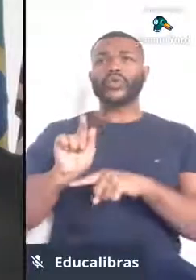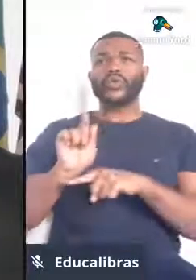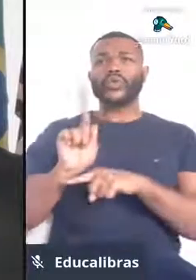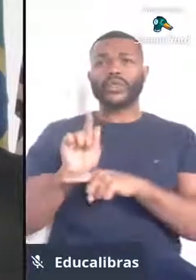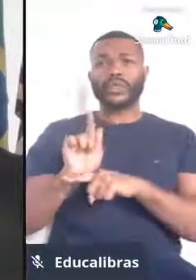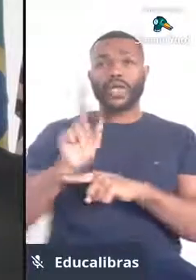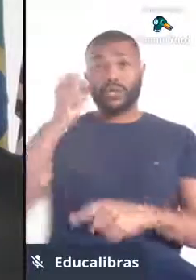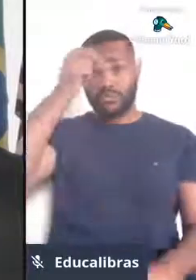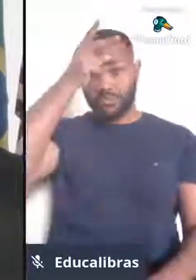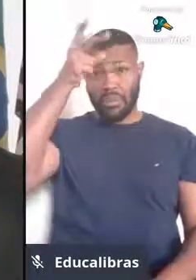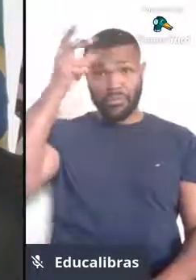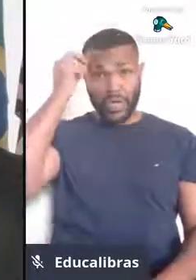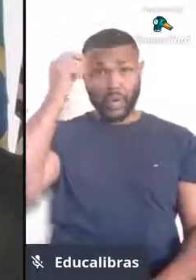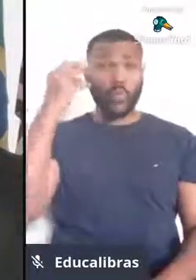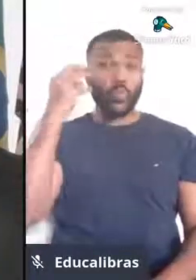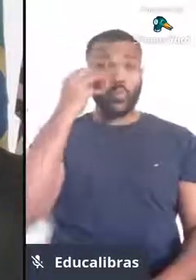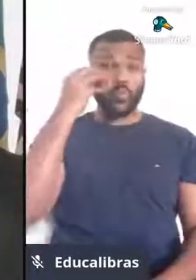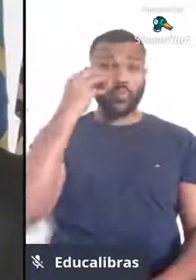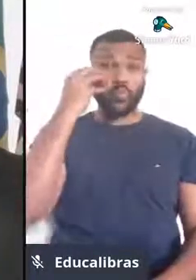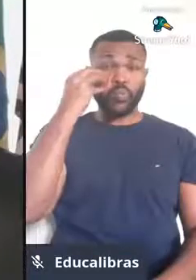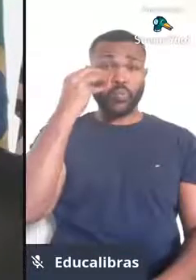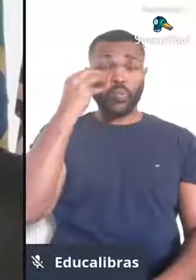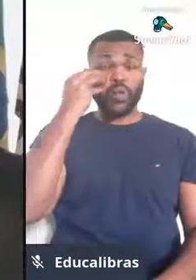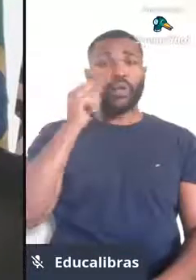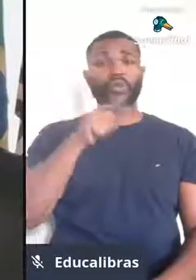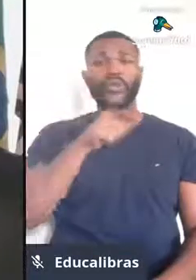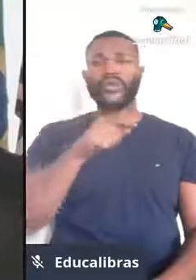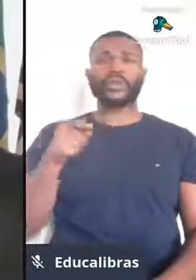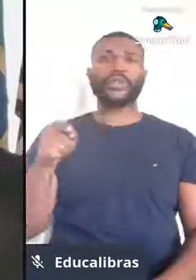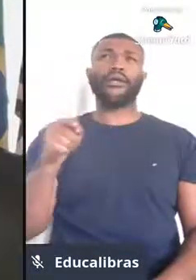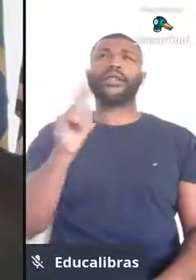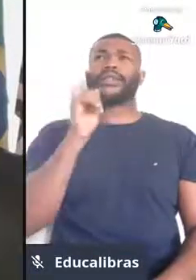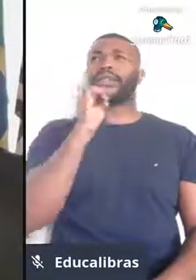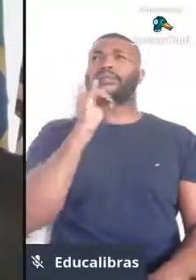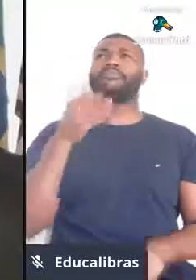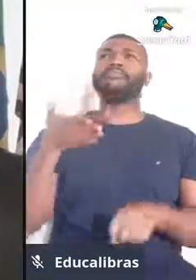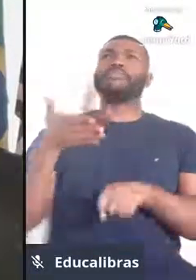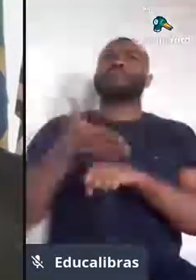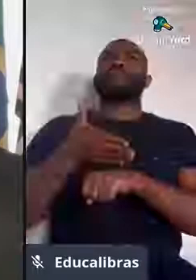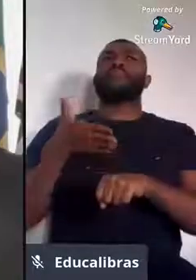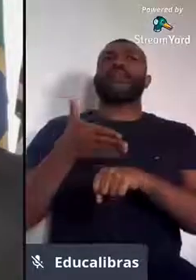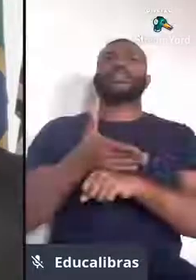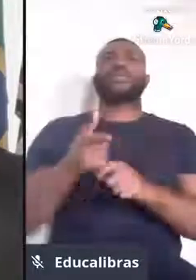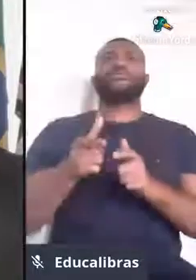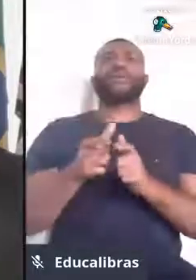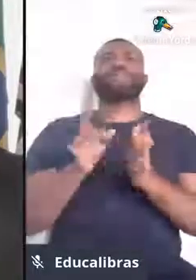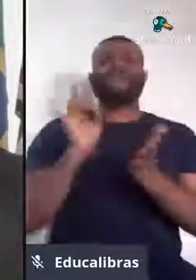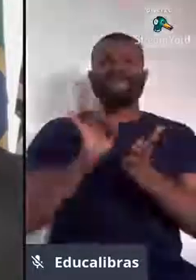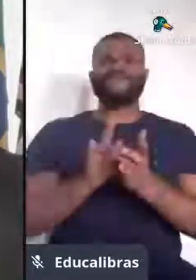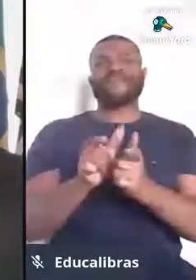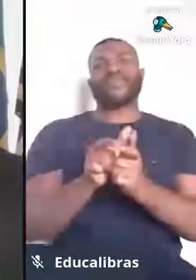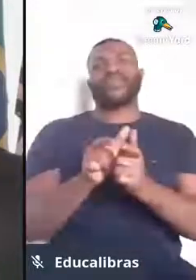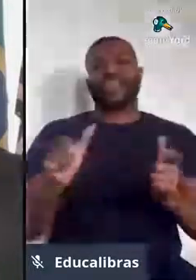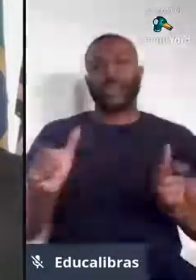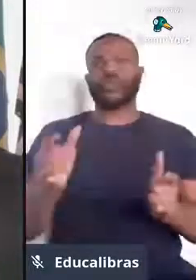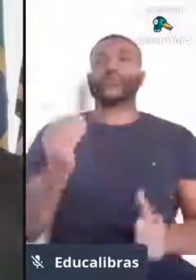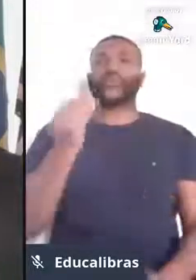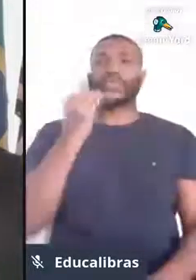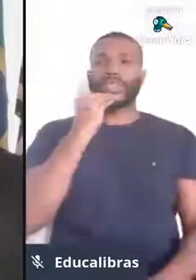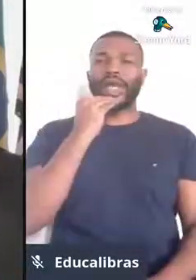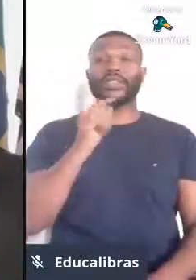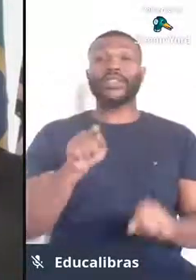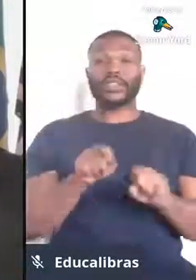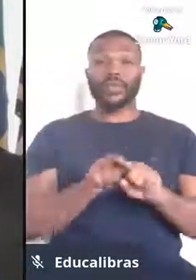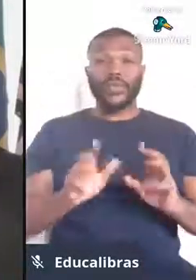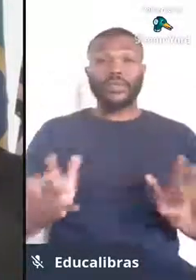Bruno Covas, você acaba tendo uma participação ampla, né, e essa possibilidade, o incentivo